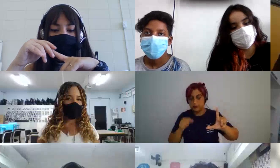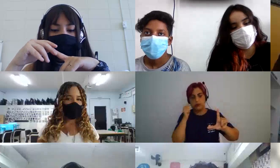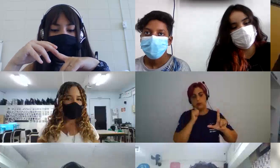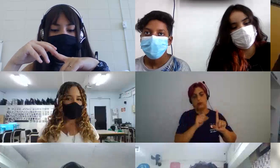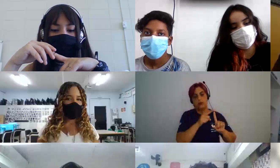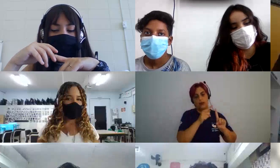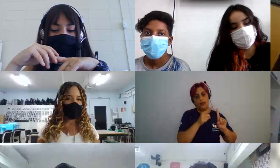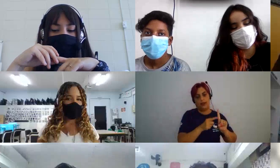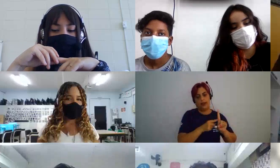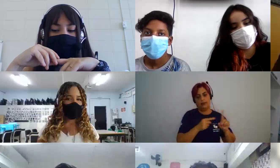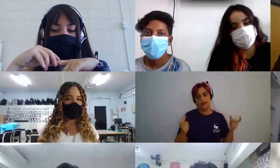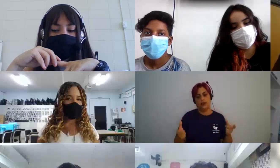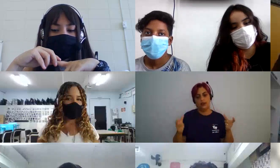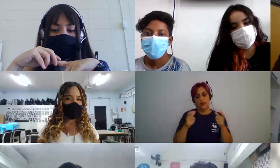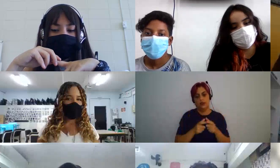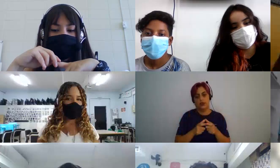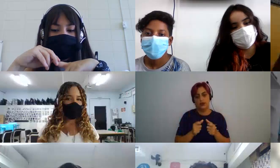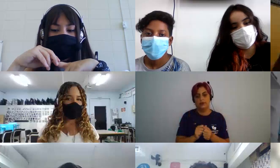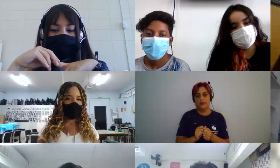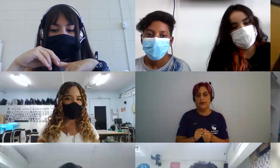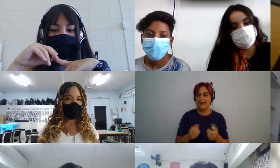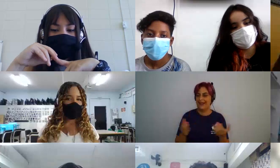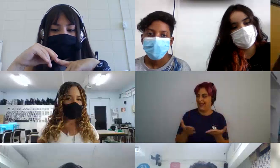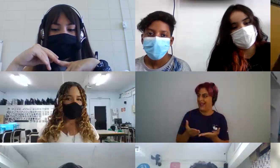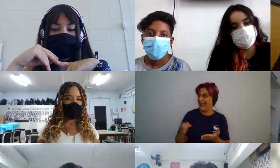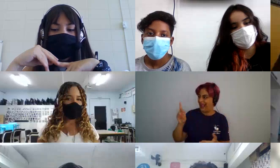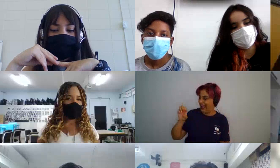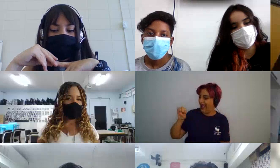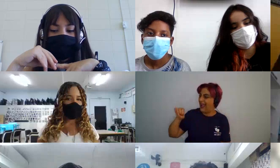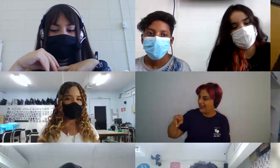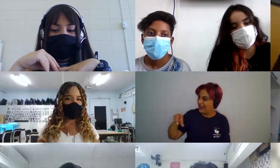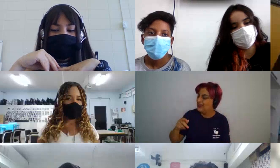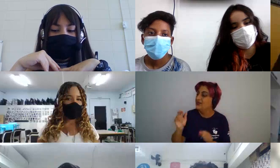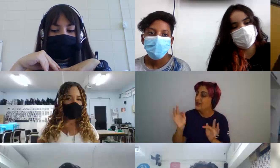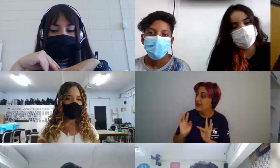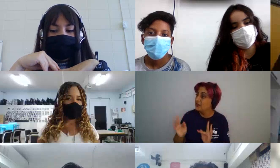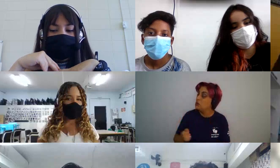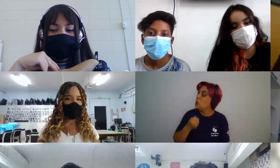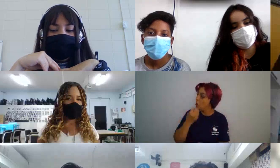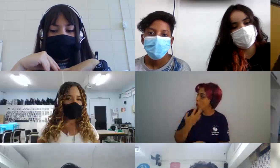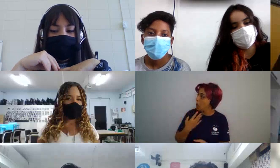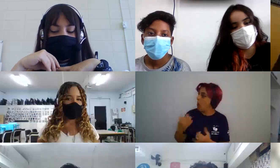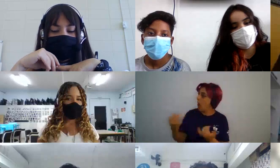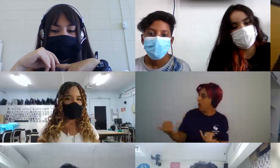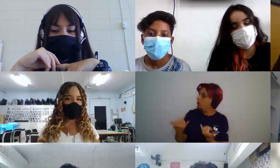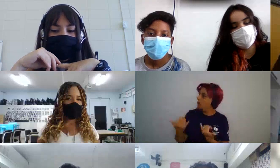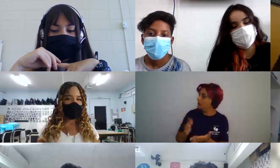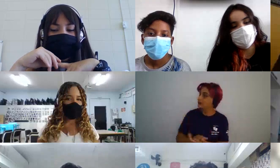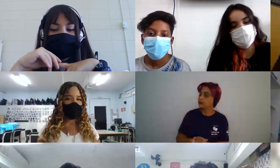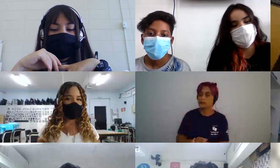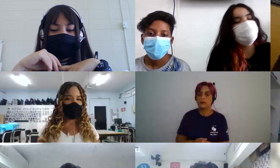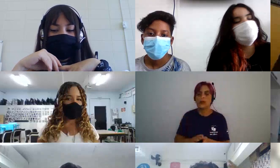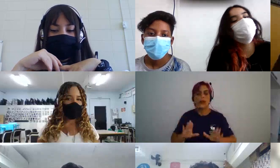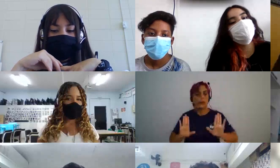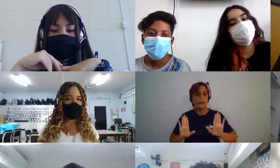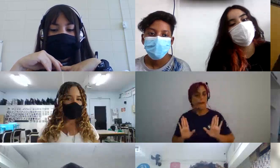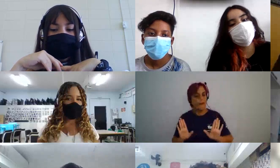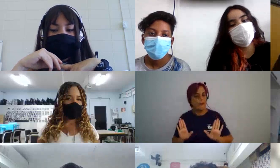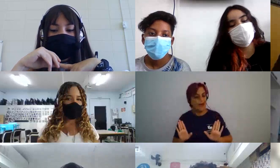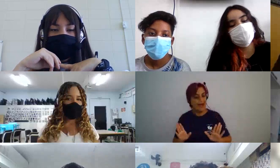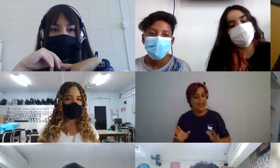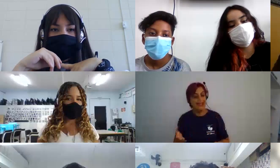Rayane está feliz. Ela fala, nossa, Benito, que boa notícia. A gravidez na adolescência está diminuindo no Brasil. Só que eu não tenho